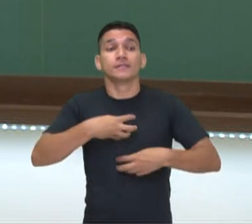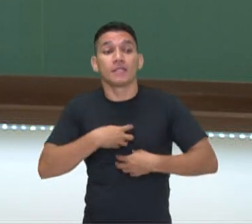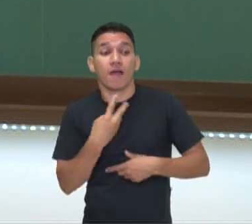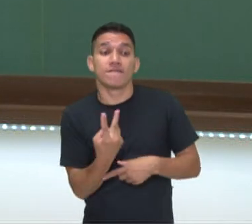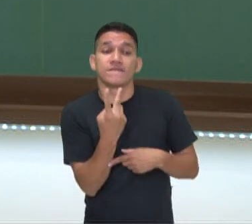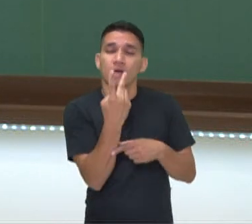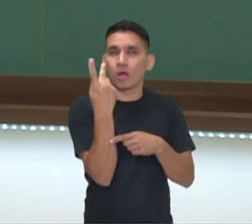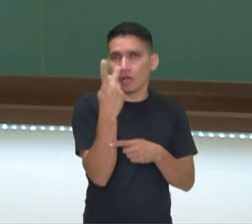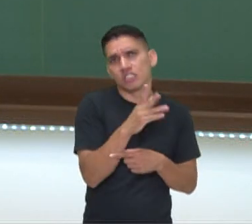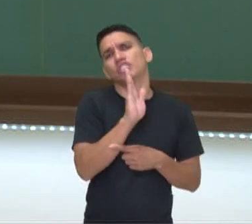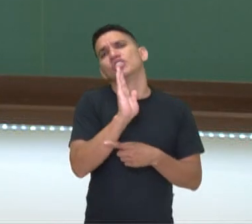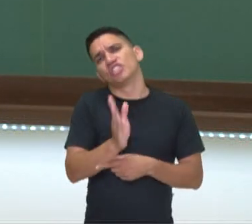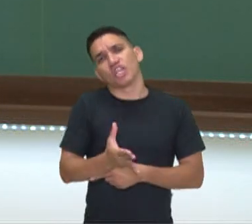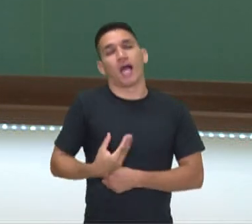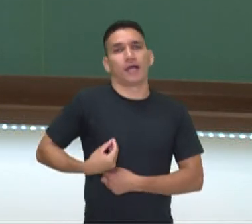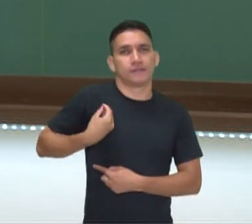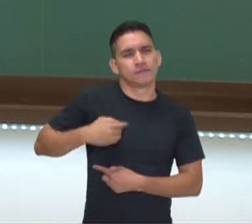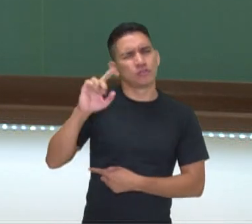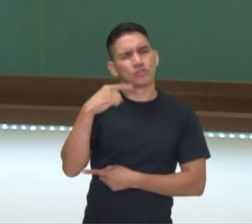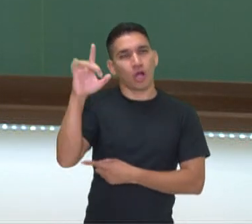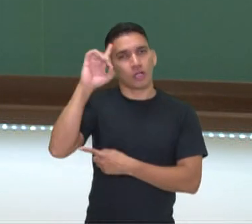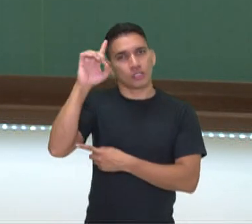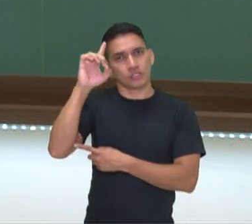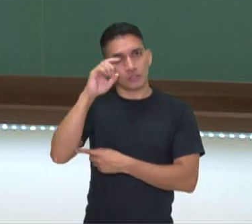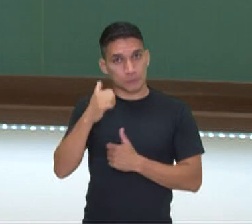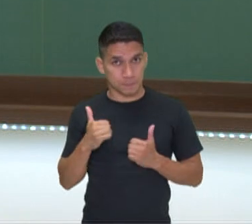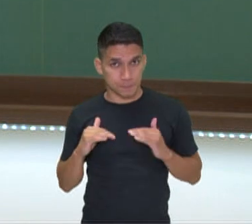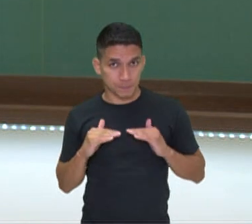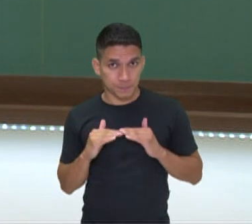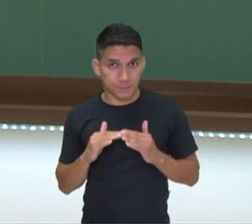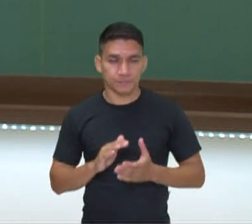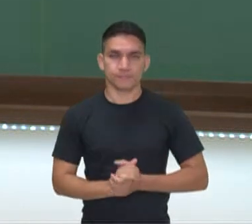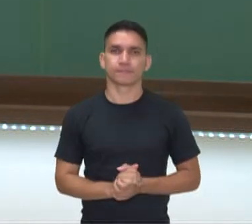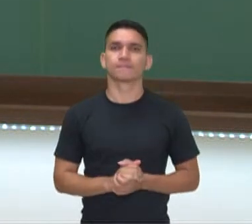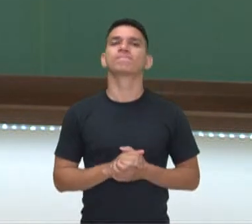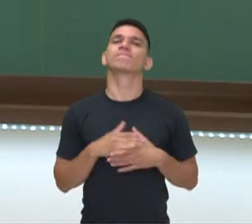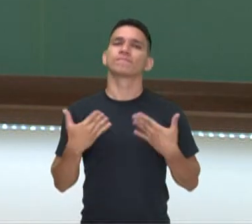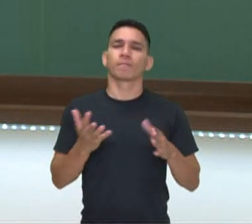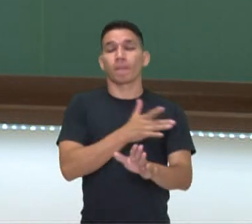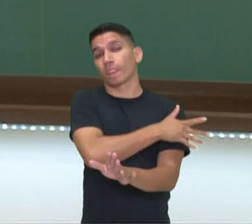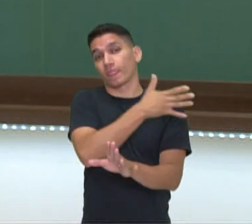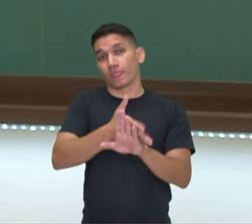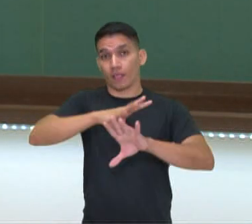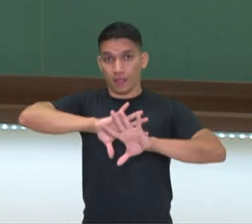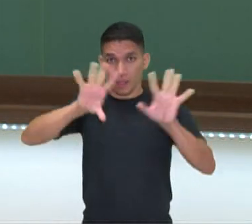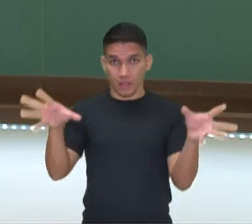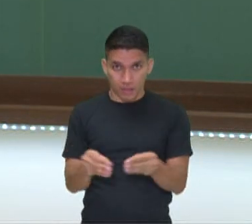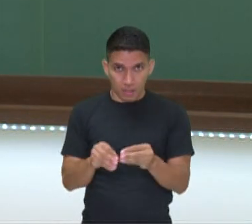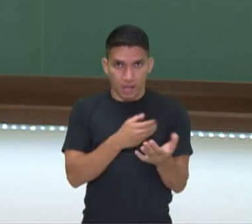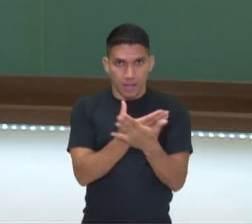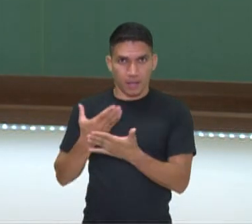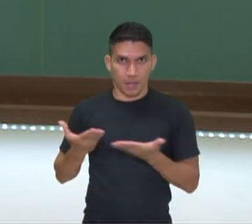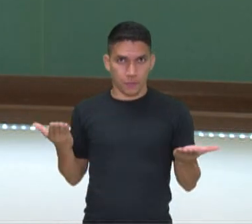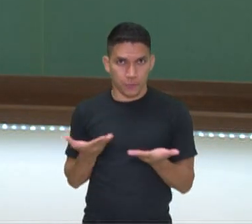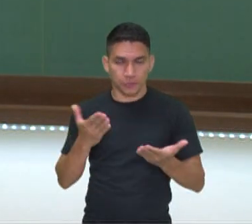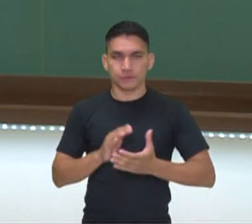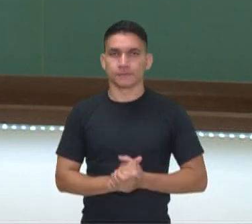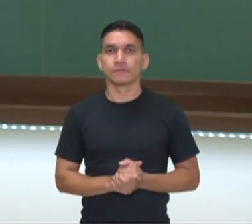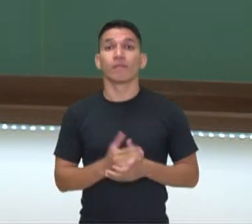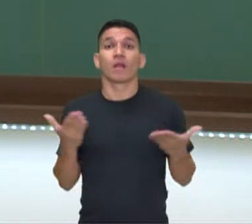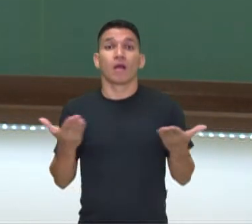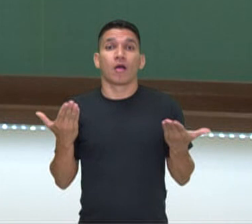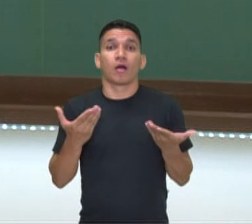valores estão já presentes no nosso cotidiano, concordo? Então, vamos lá para a revisão da nossa aula de hoje.